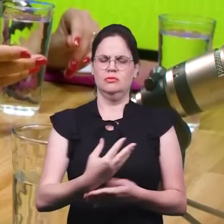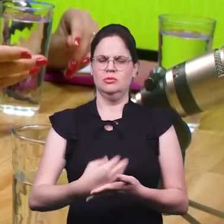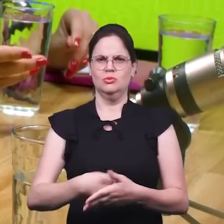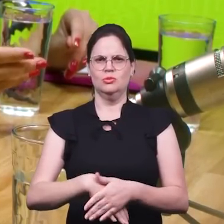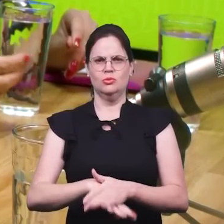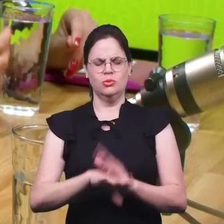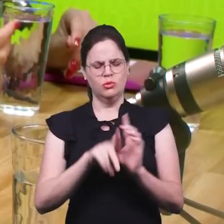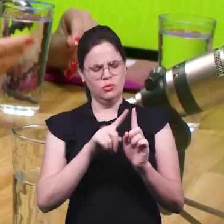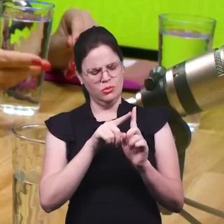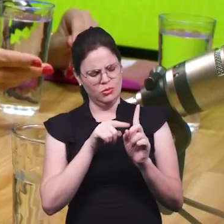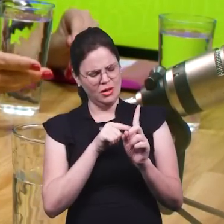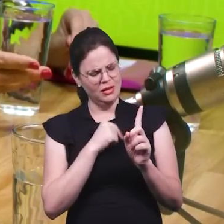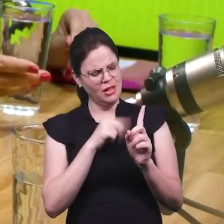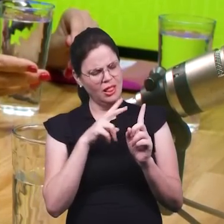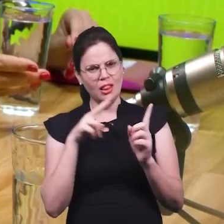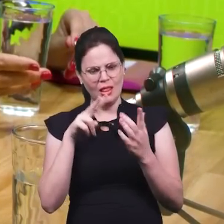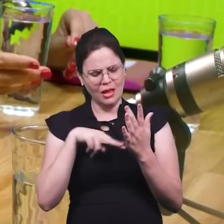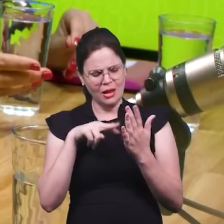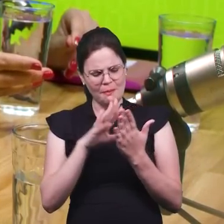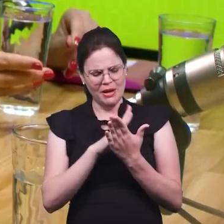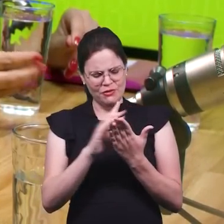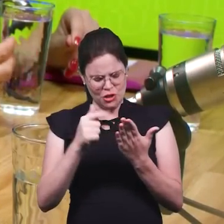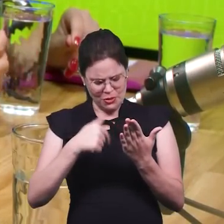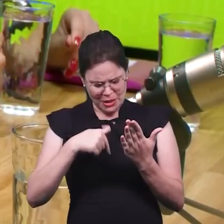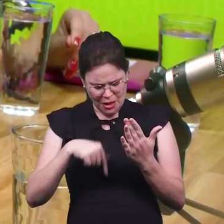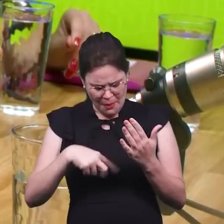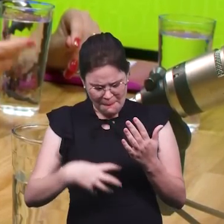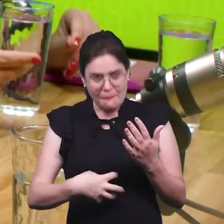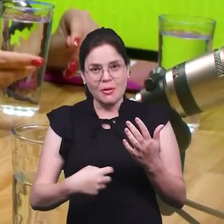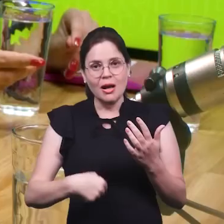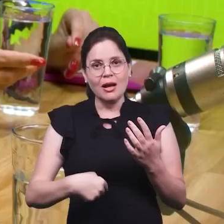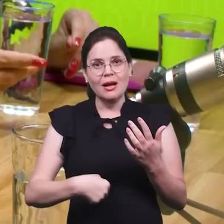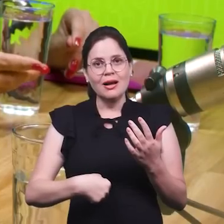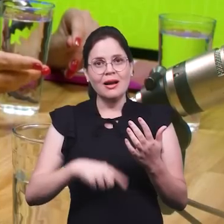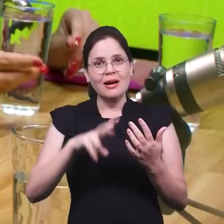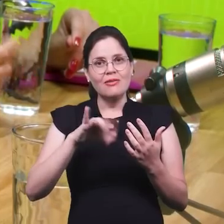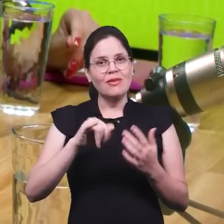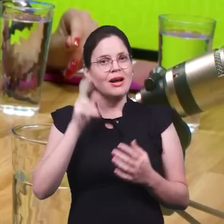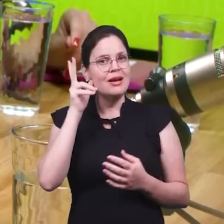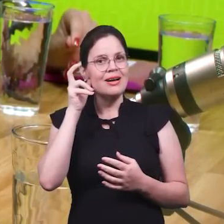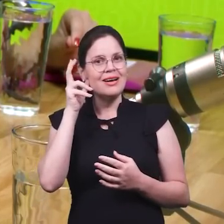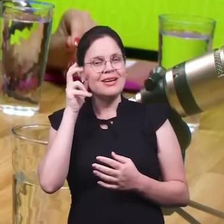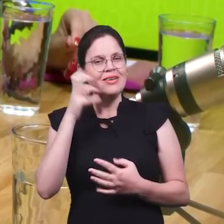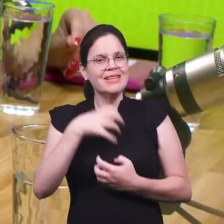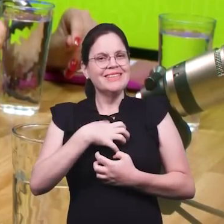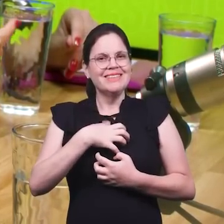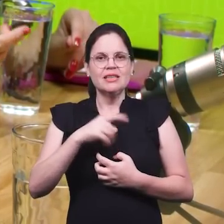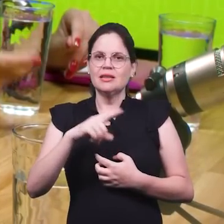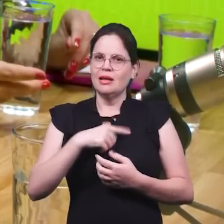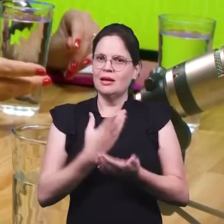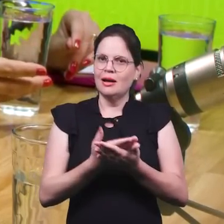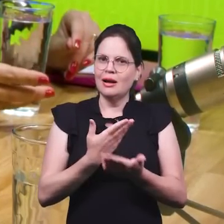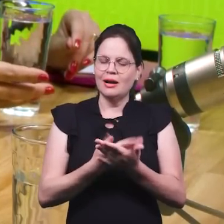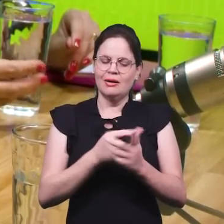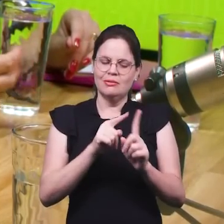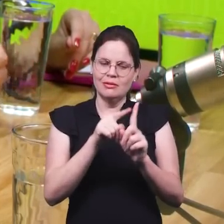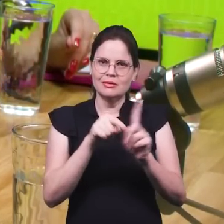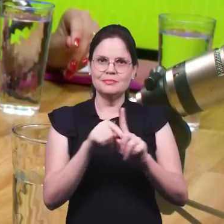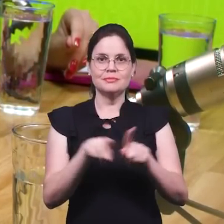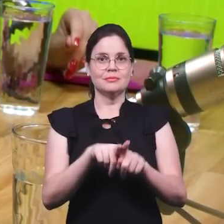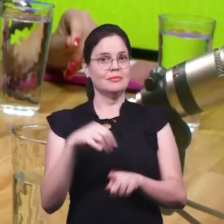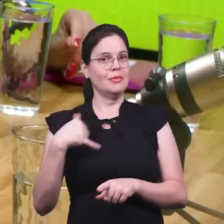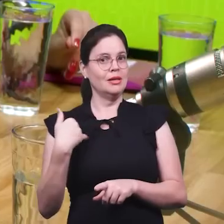ventre, de leitura da palavra. Né? Nós temos aulas de gestantes, nós temos aulas de 0 a 3